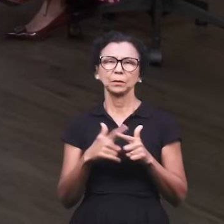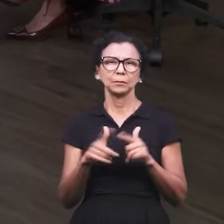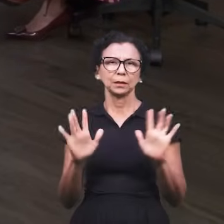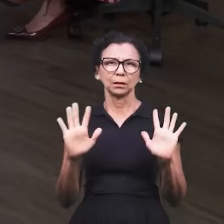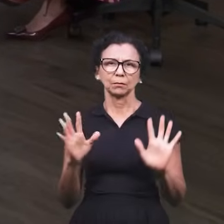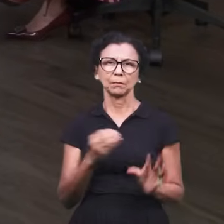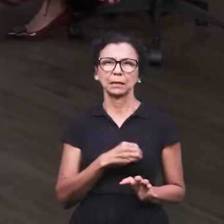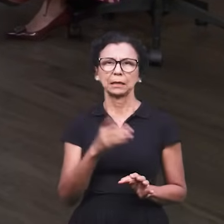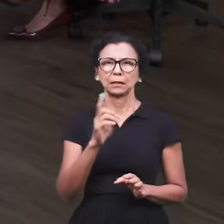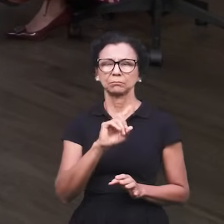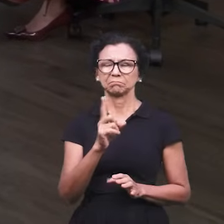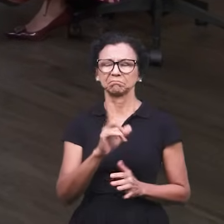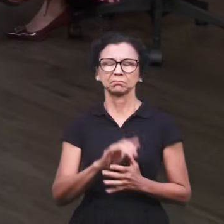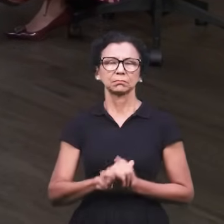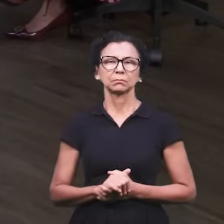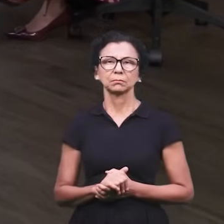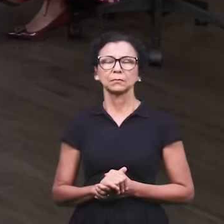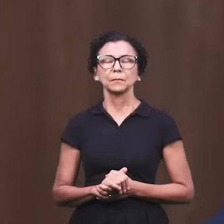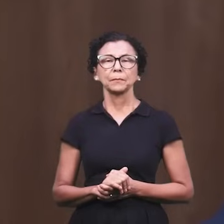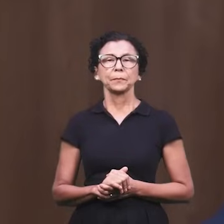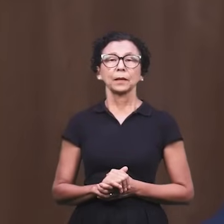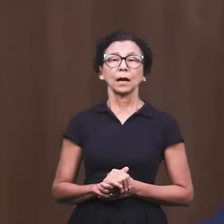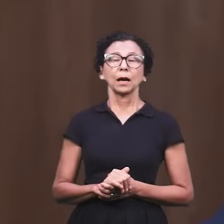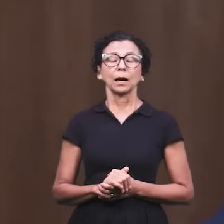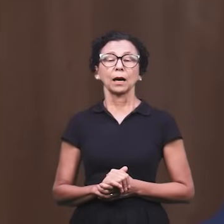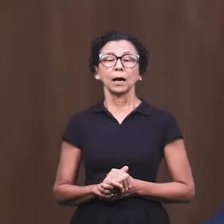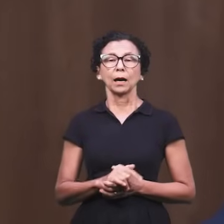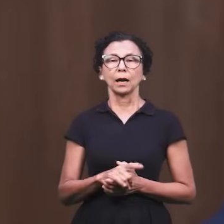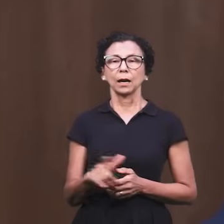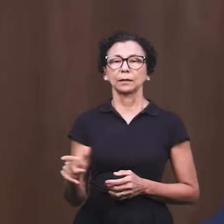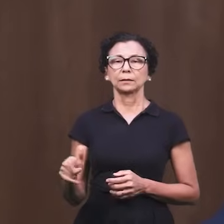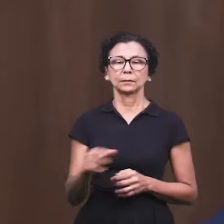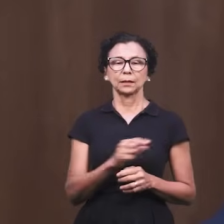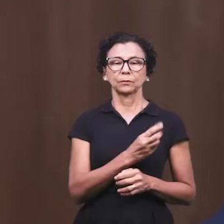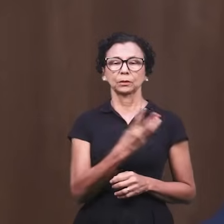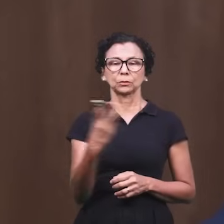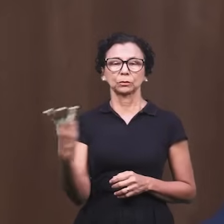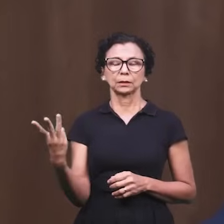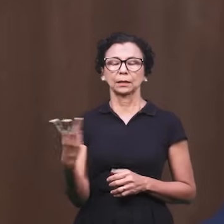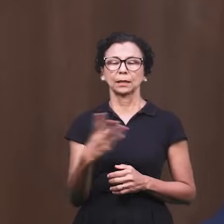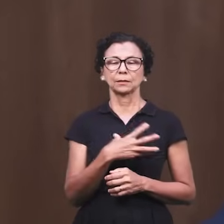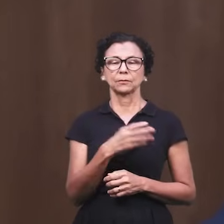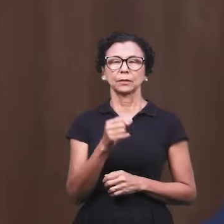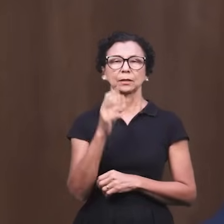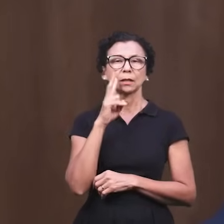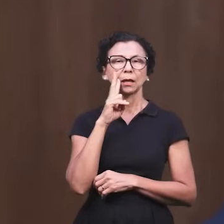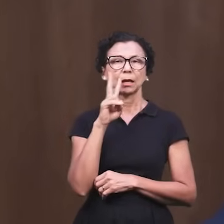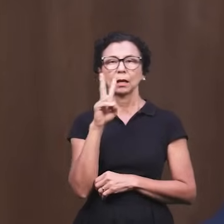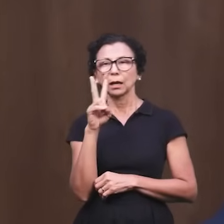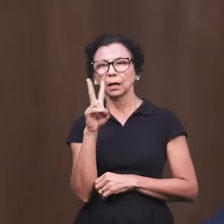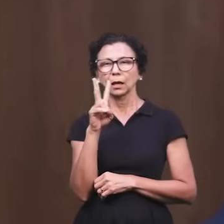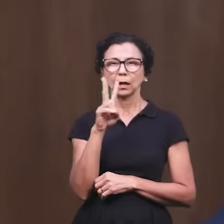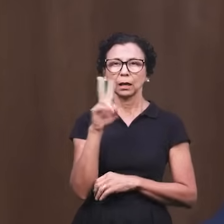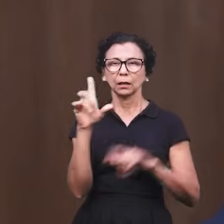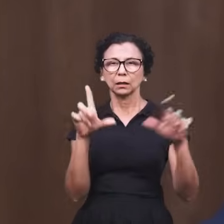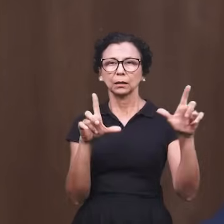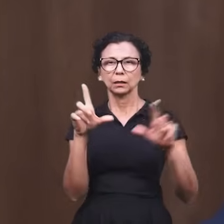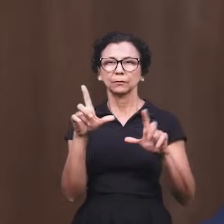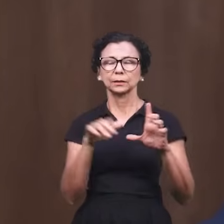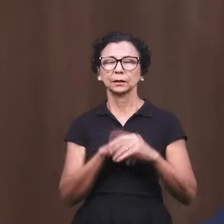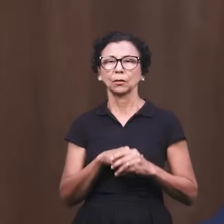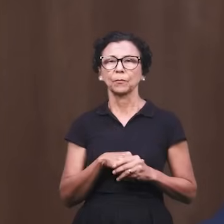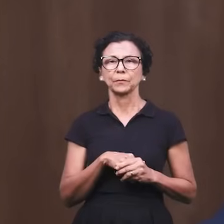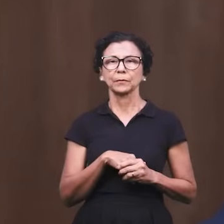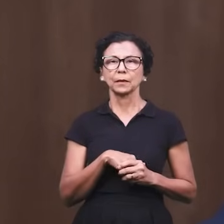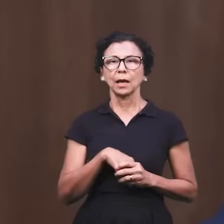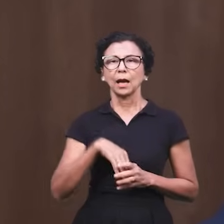excessivamente mundana. Mas eu passava e repetia para eles um versículo bíblico assim, por que gastais o vosso dinheiro